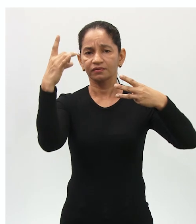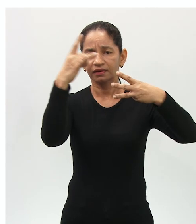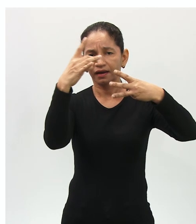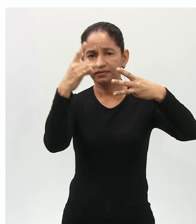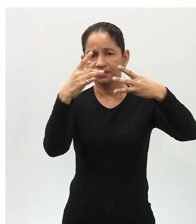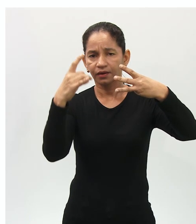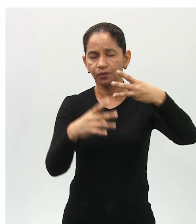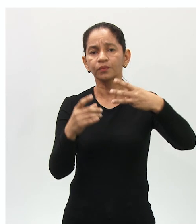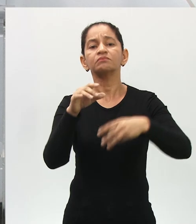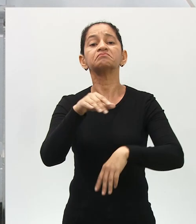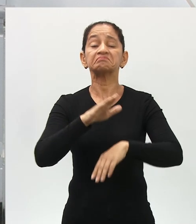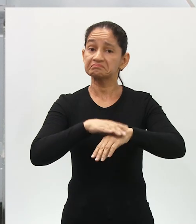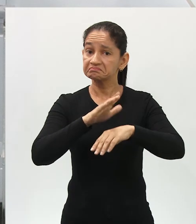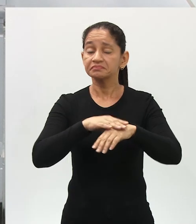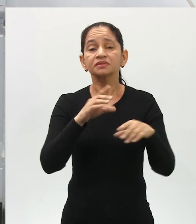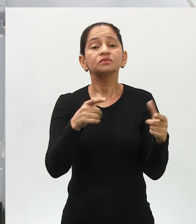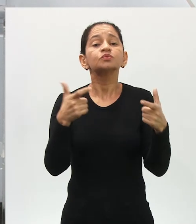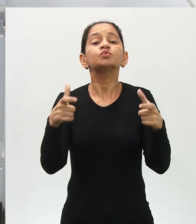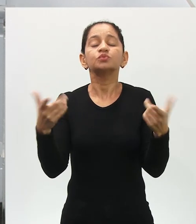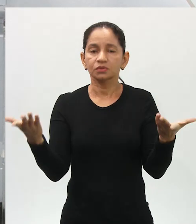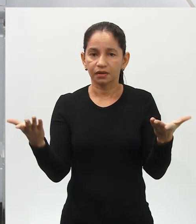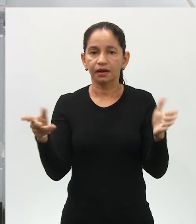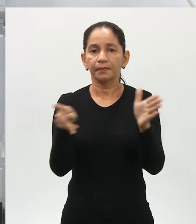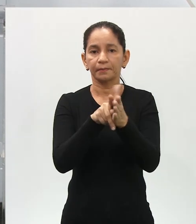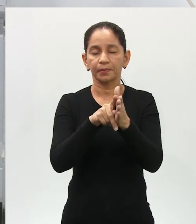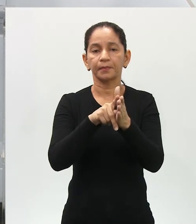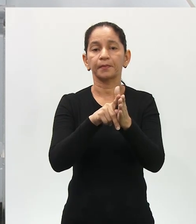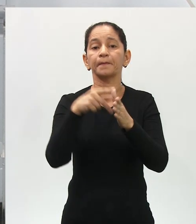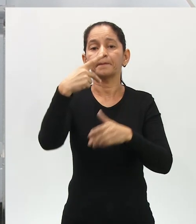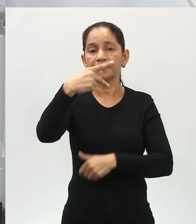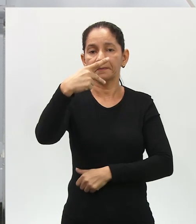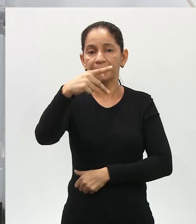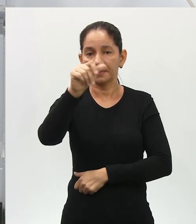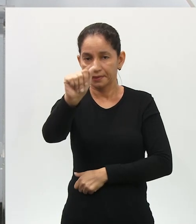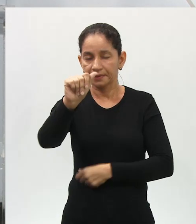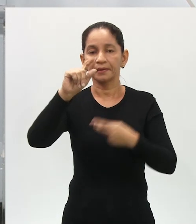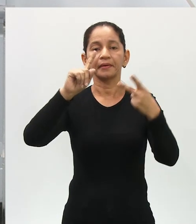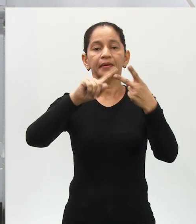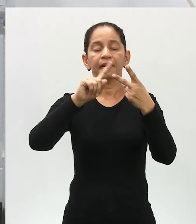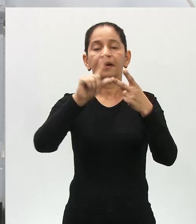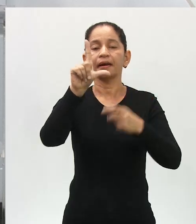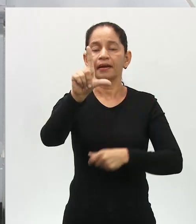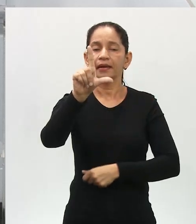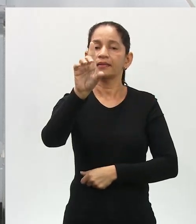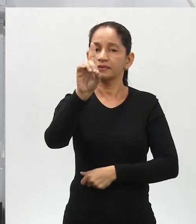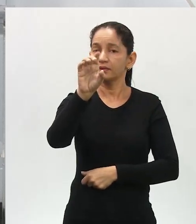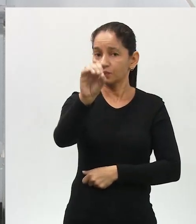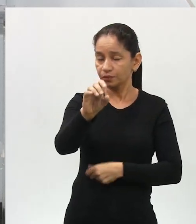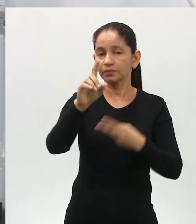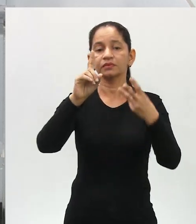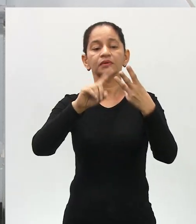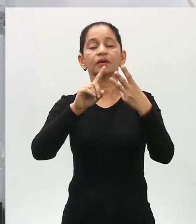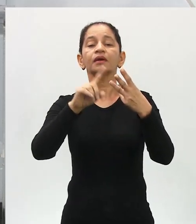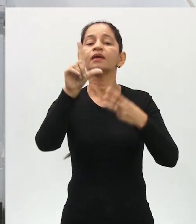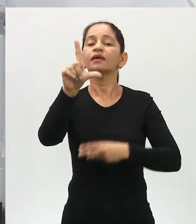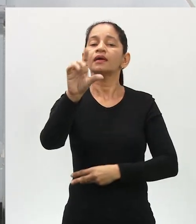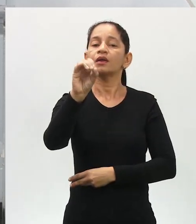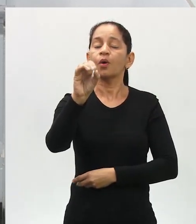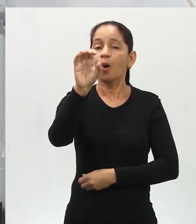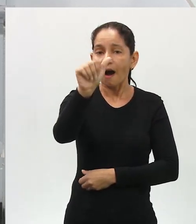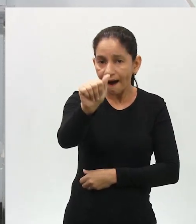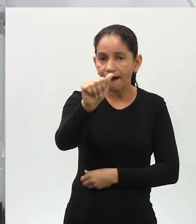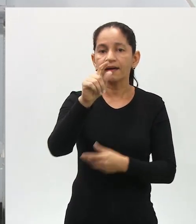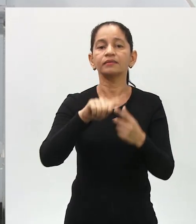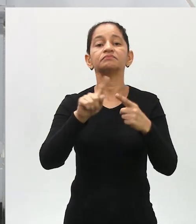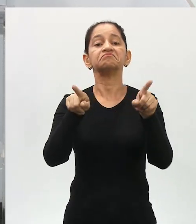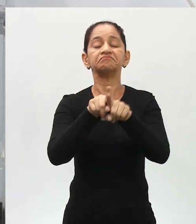elaborar as leis, né? As leis orçamentárias? O plano plurianual, a lei de diretrizes orçamentárias e a lei orçamentária anual.